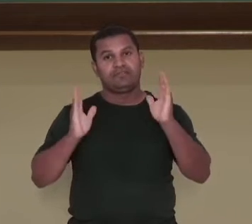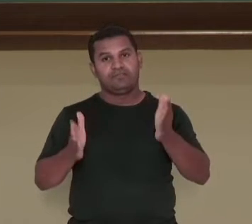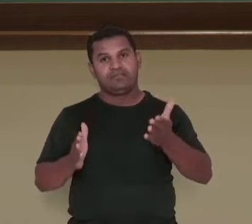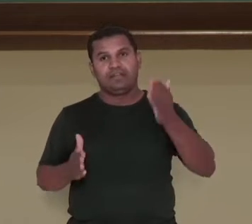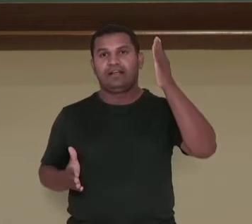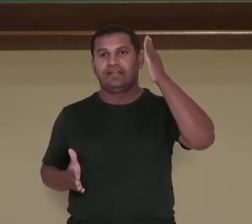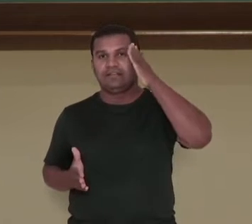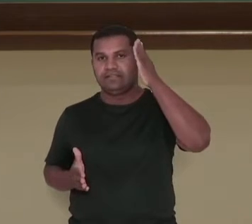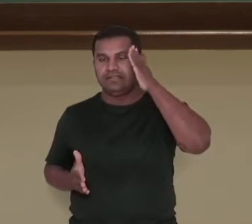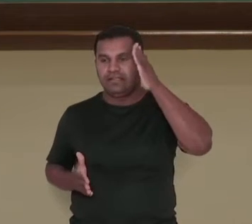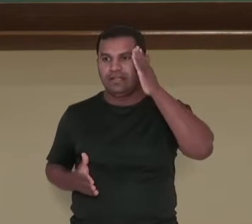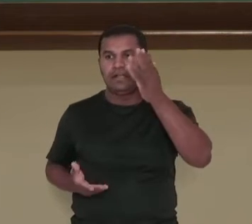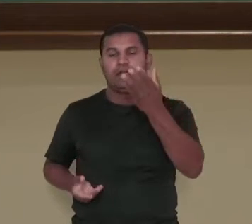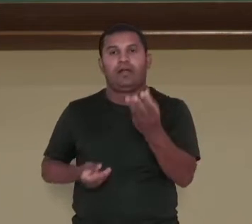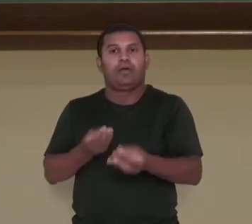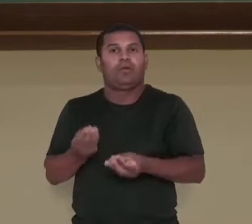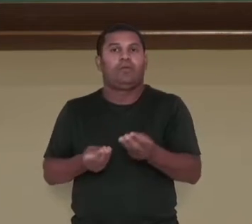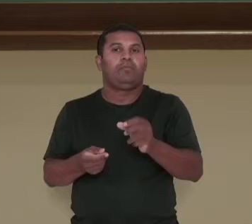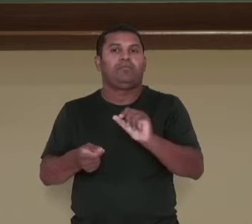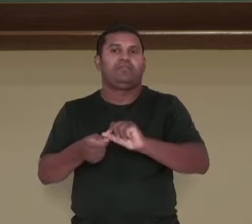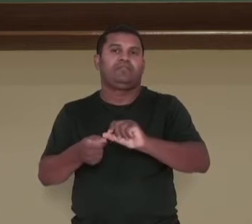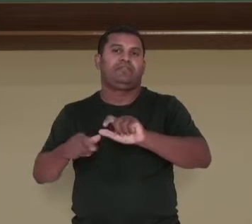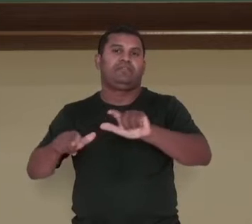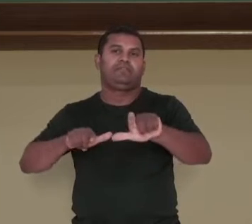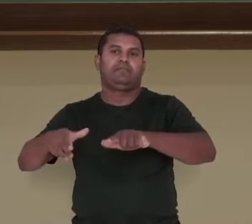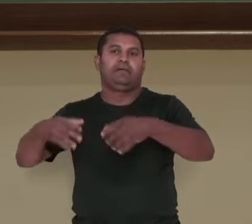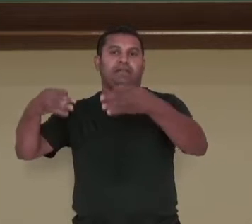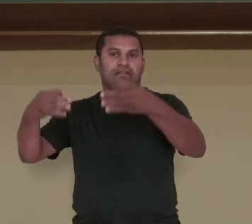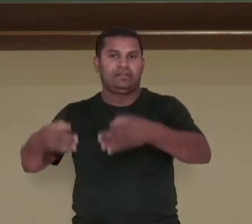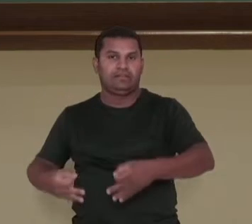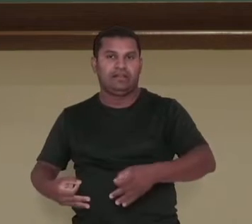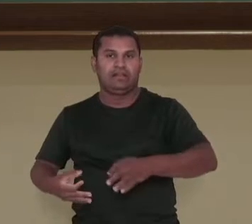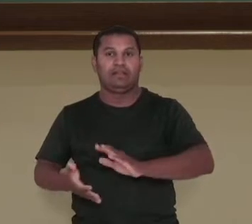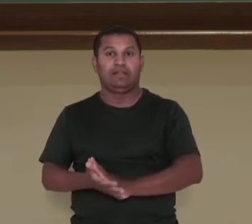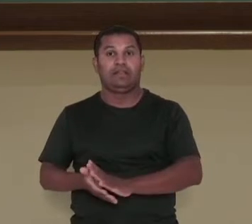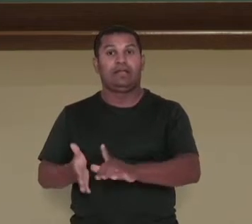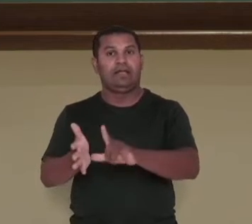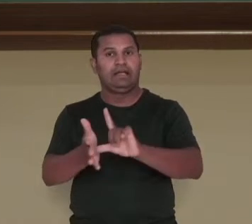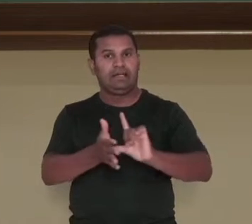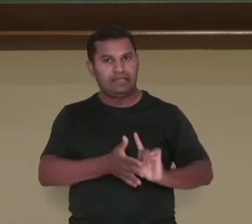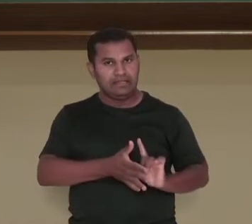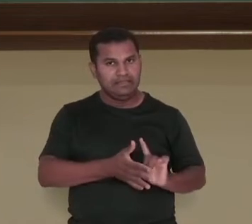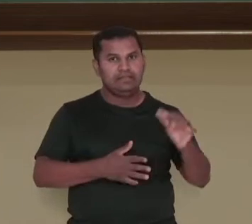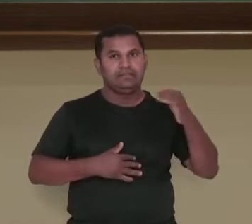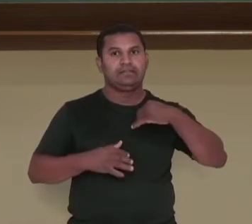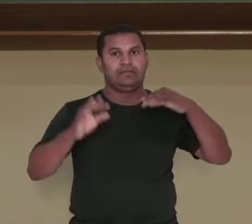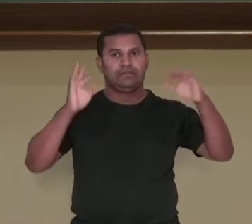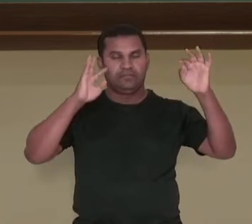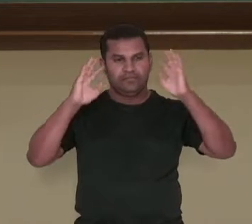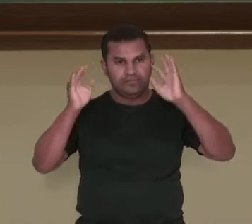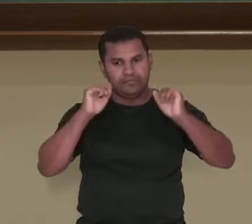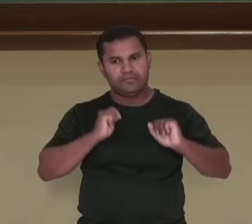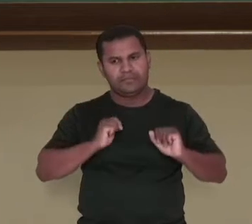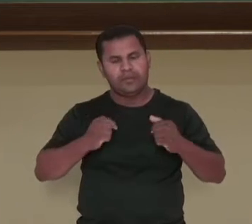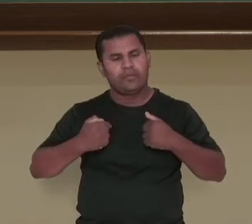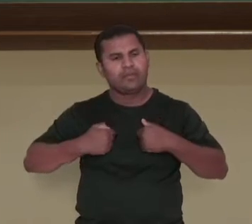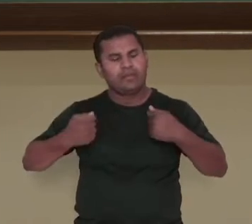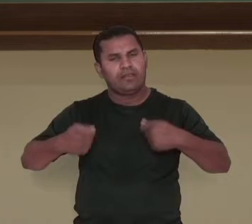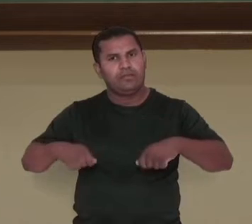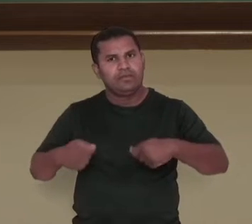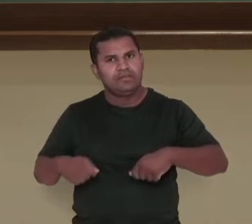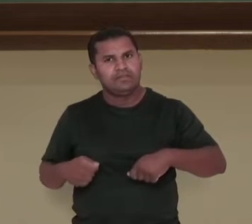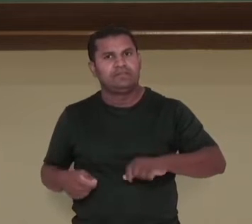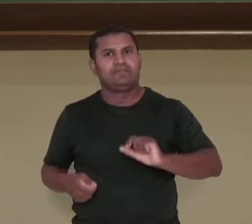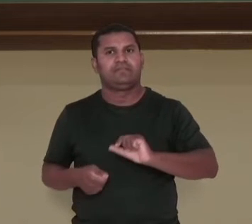os processos desse trabalho, né? Então você precisa ter conhecimento nisso para entender o que é preciso fazer